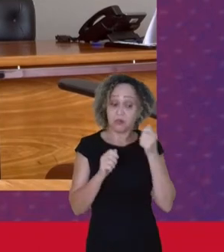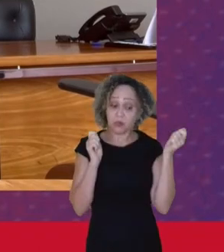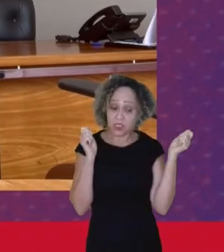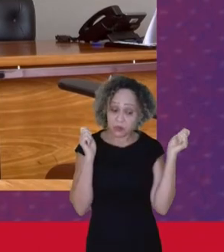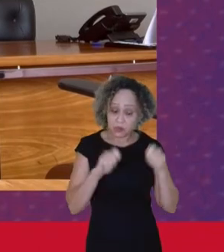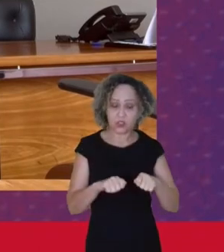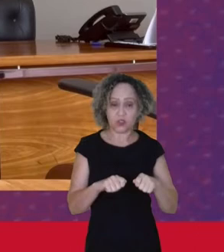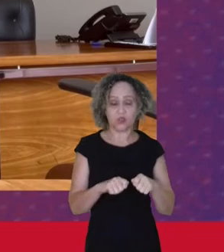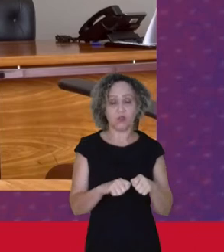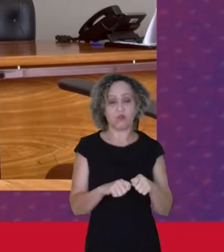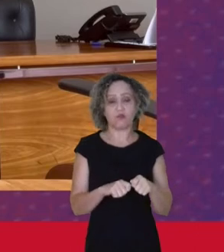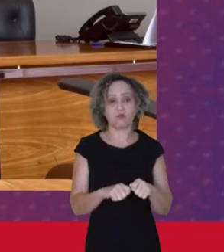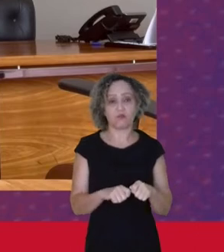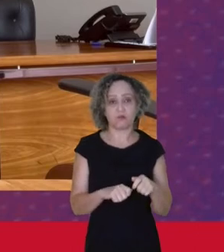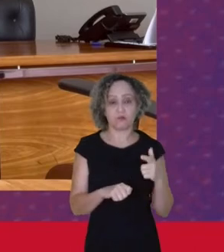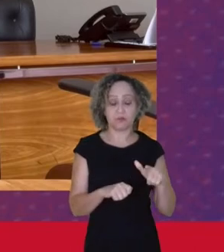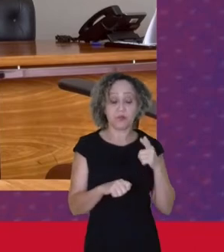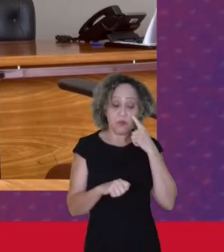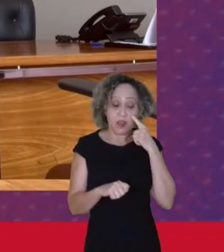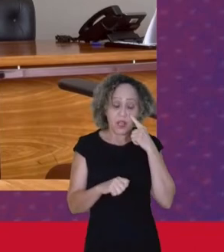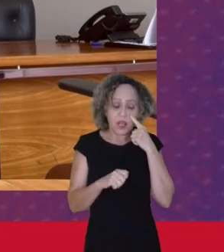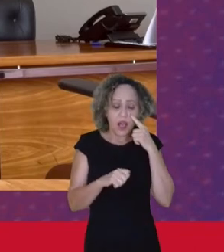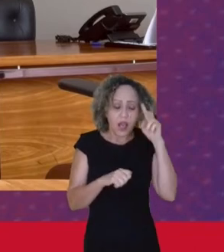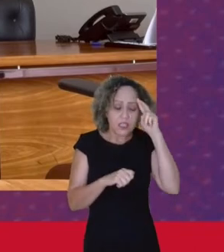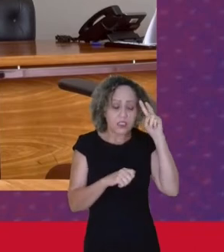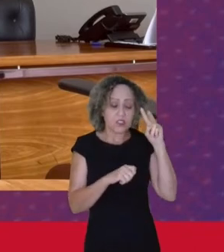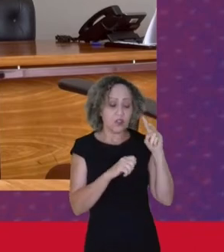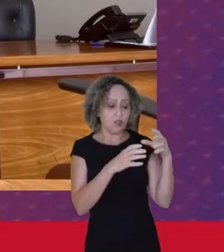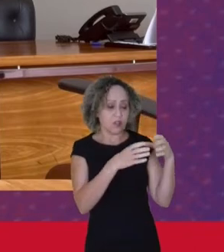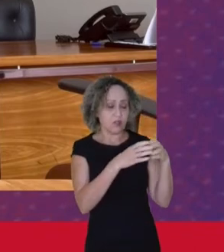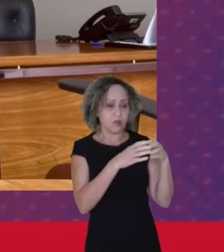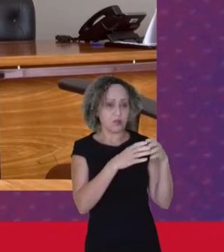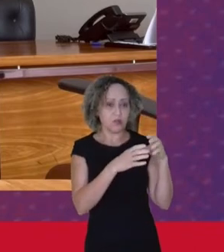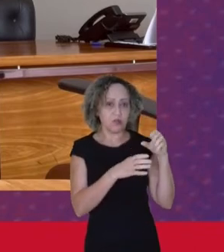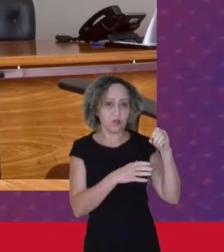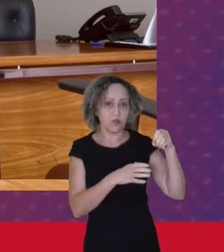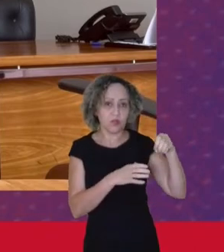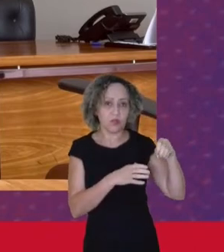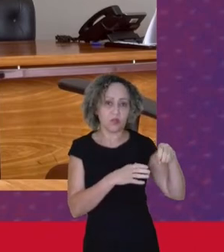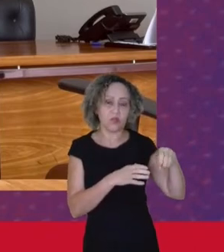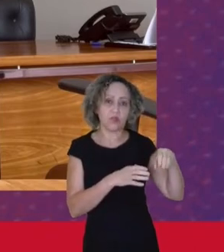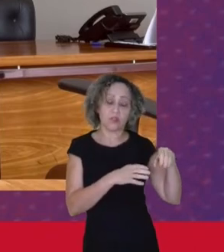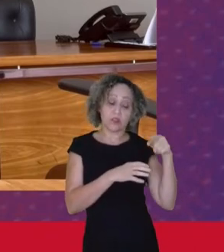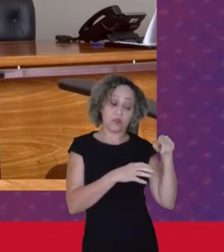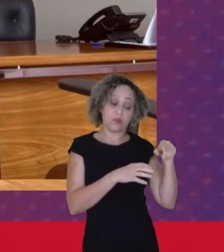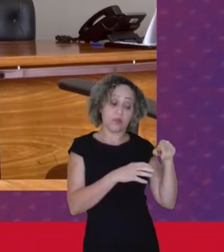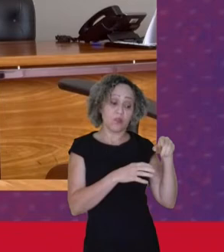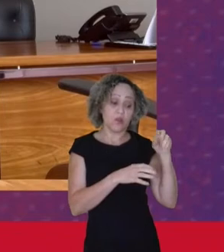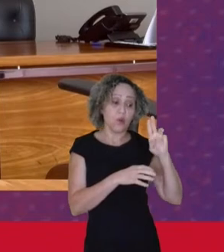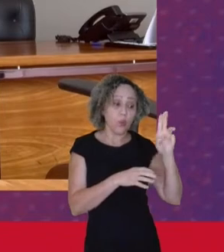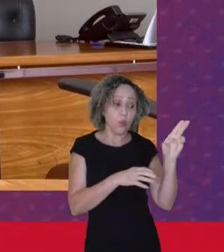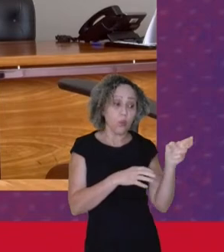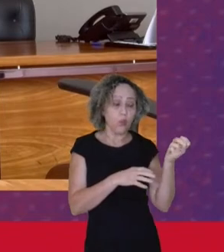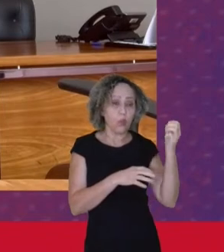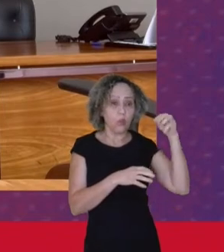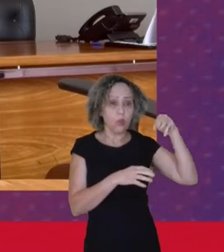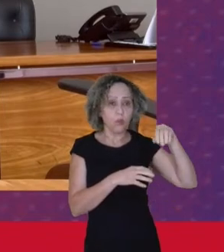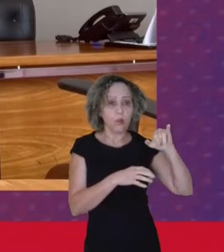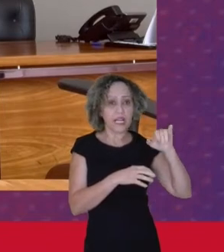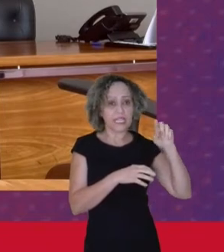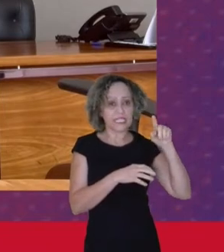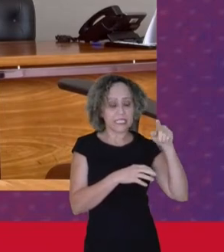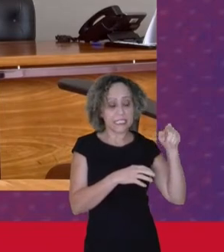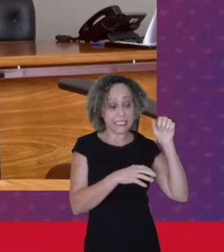resgatar um pouquinho da história do Humaniza. Então, o Humaniza, ele vem no segundo governo da presidenta Dilma,